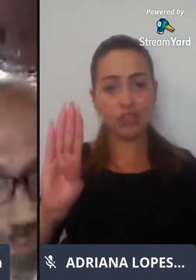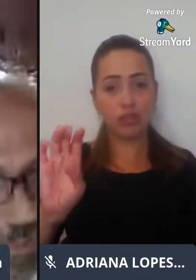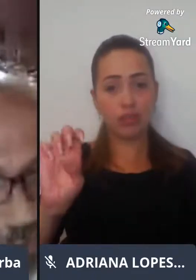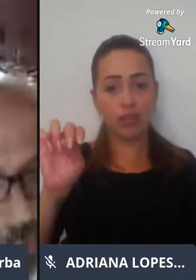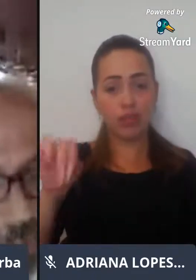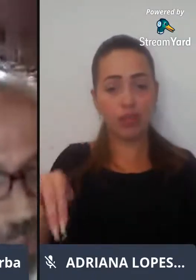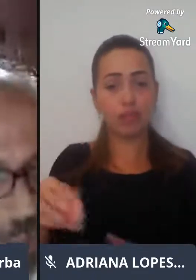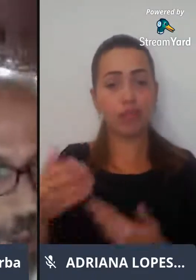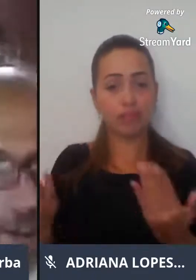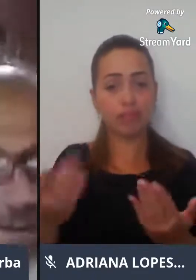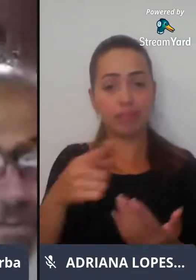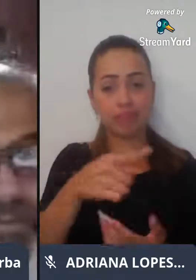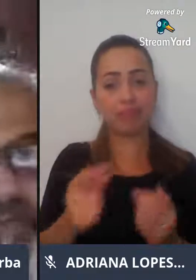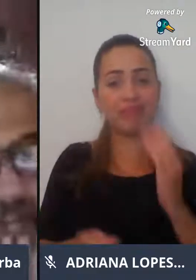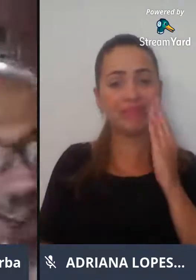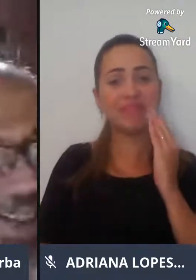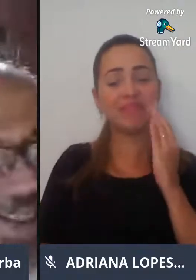Câmbio.